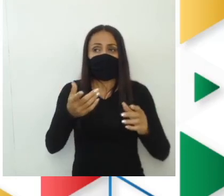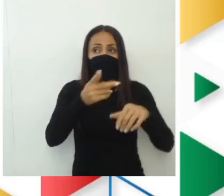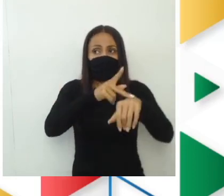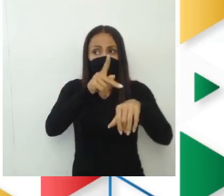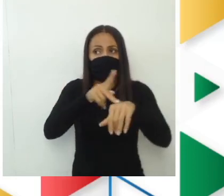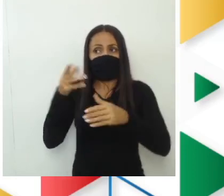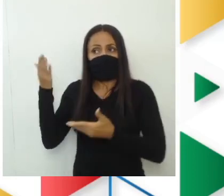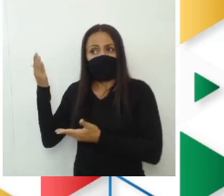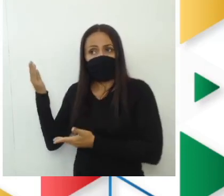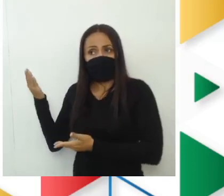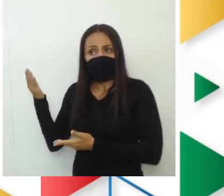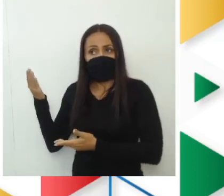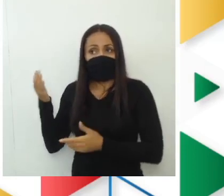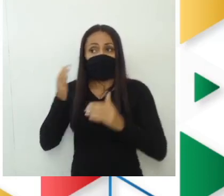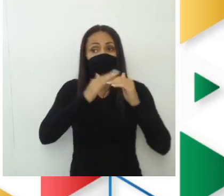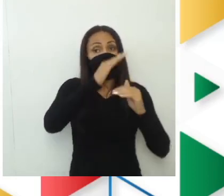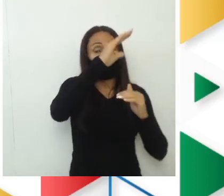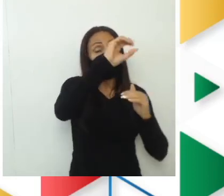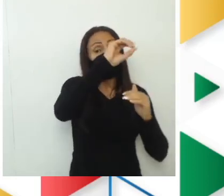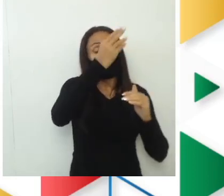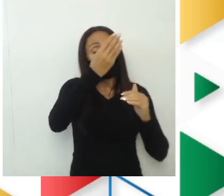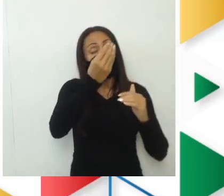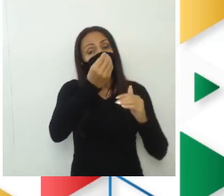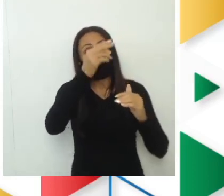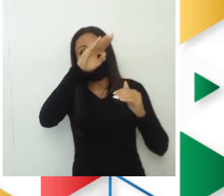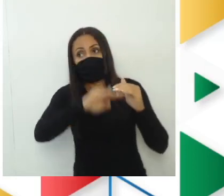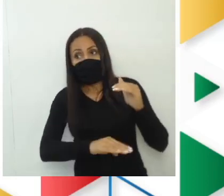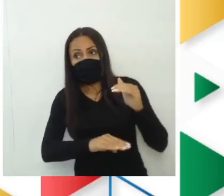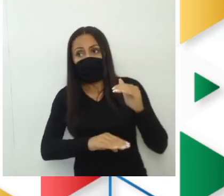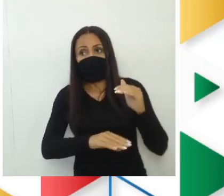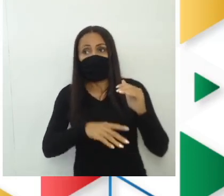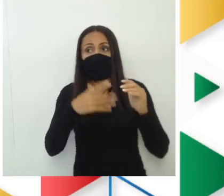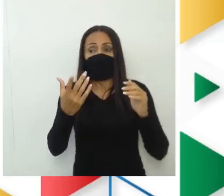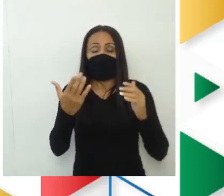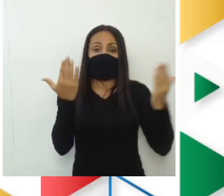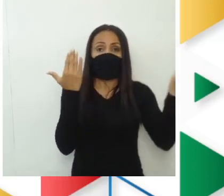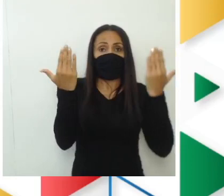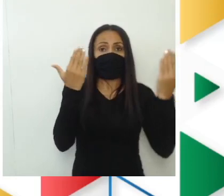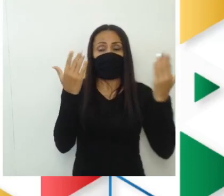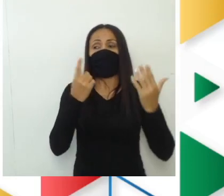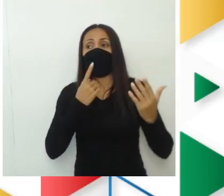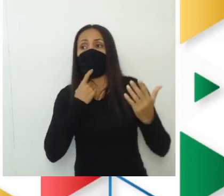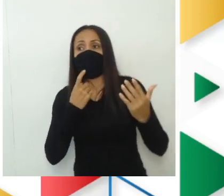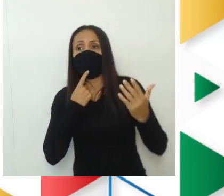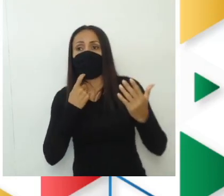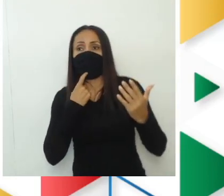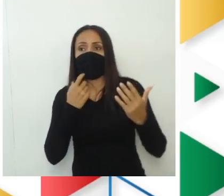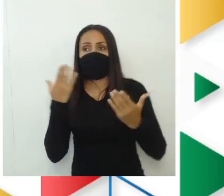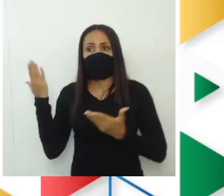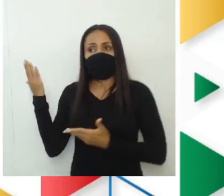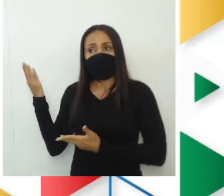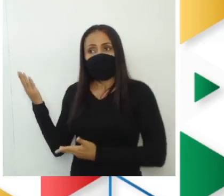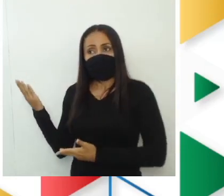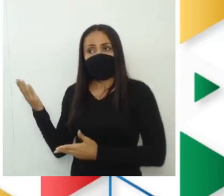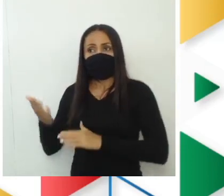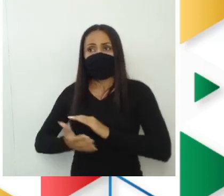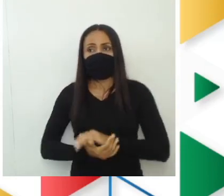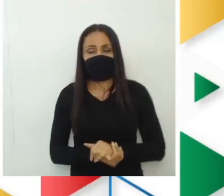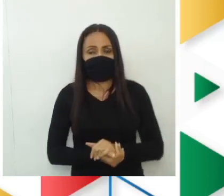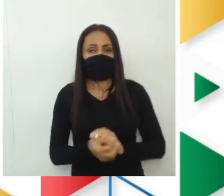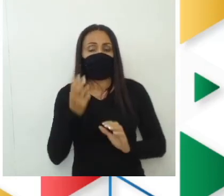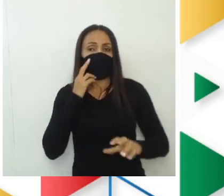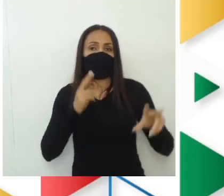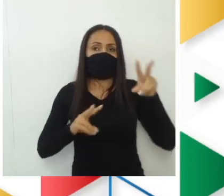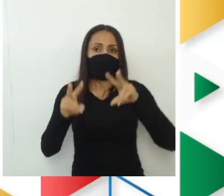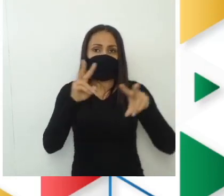ele ou é maior ou é menor ou é igual ao símbolo vermelho, né? Que a gente vê isso muito, dá para visualizar esse símbolo nos